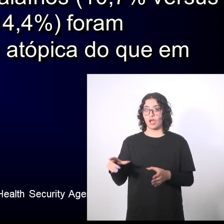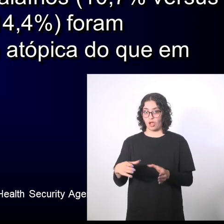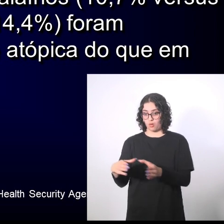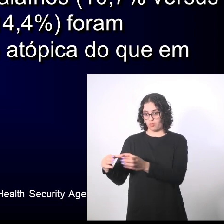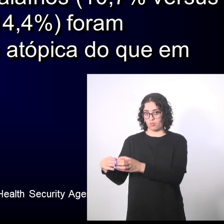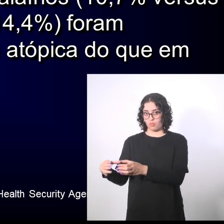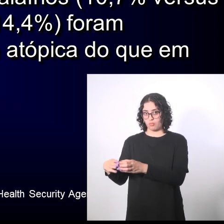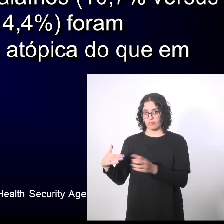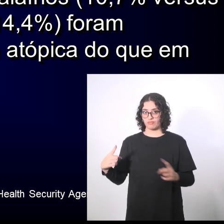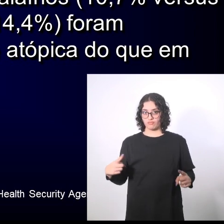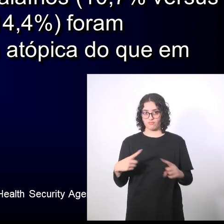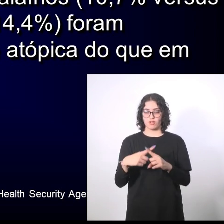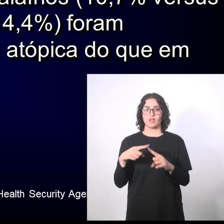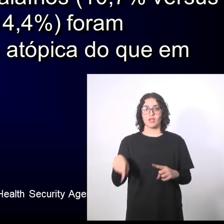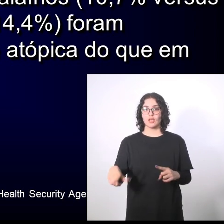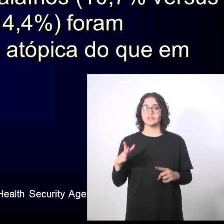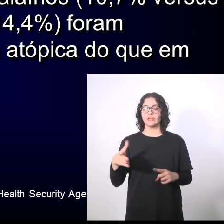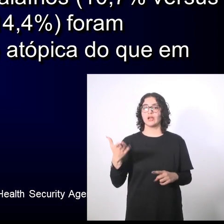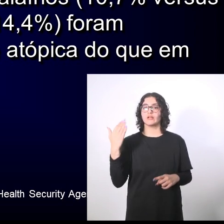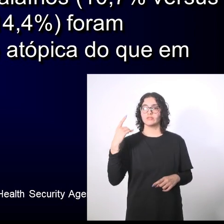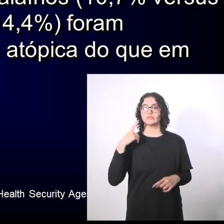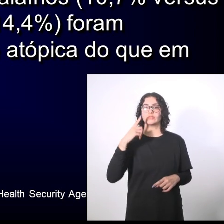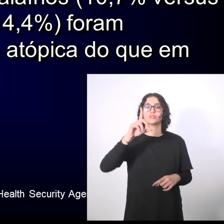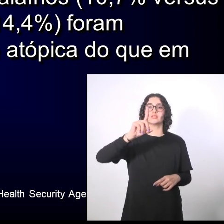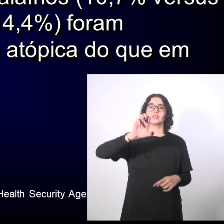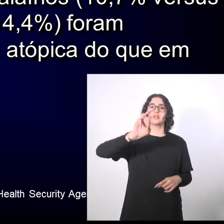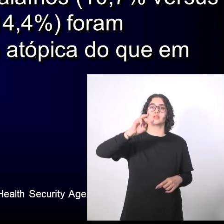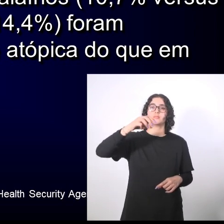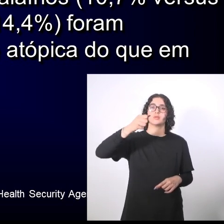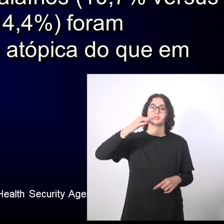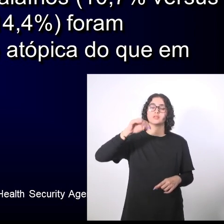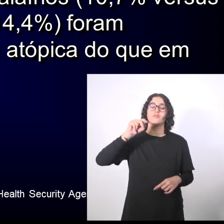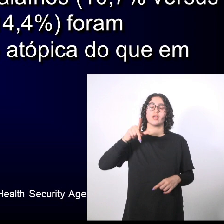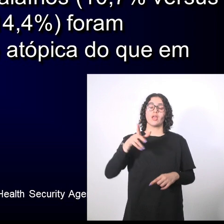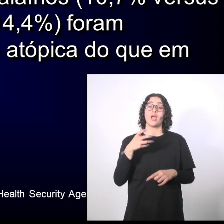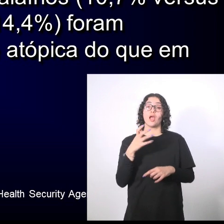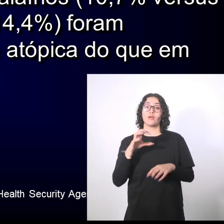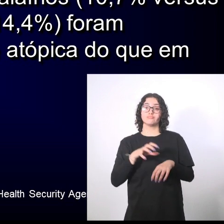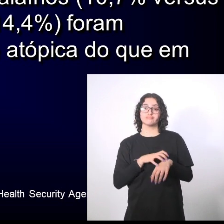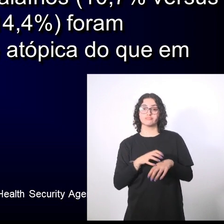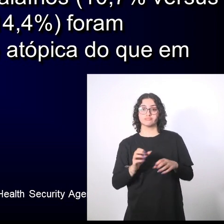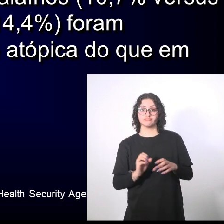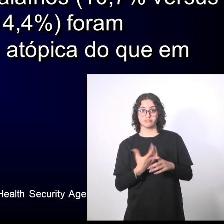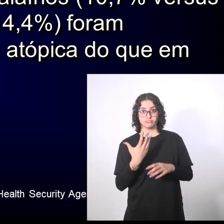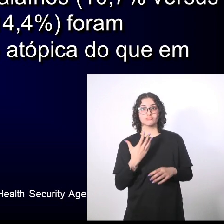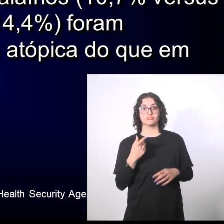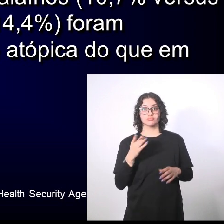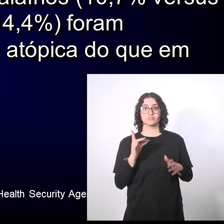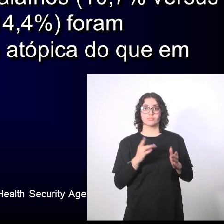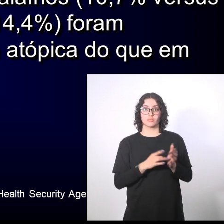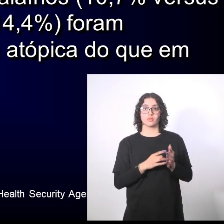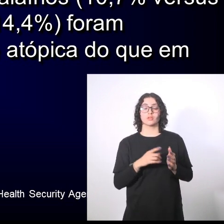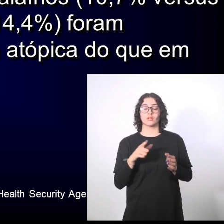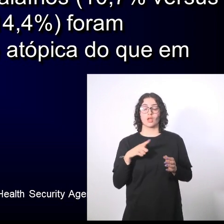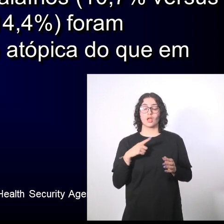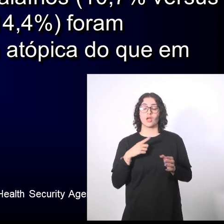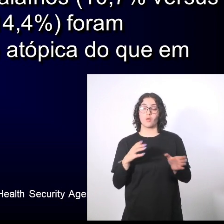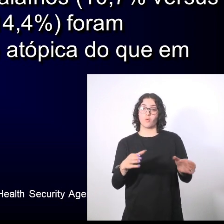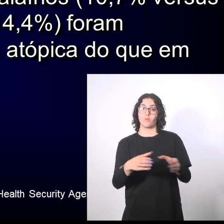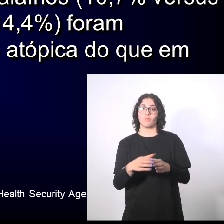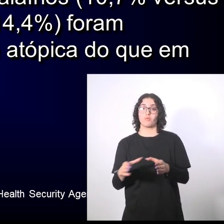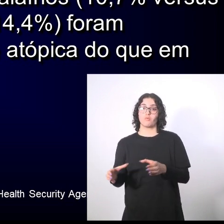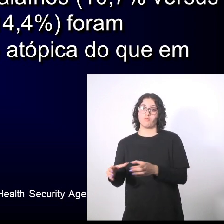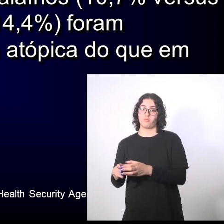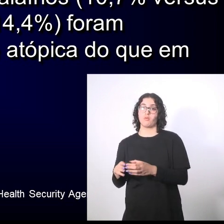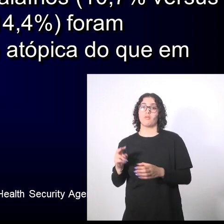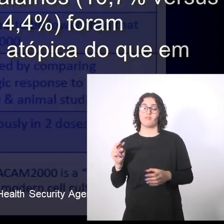dermatite. Então, a gente vê aí que, de fato, a expectativa de reação é muito maior nesse grupo de vacinados com histórico prévio